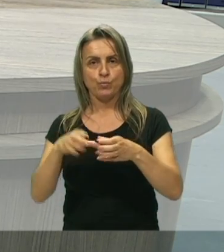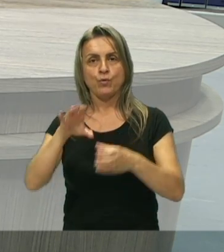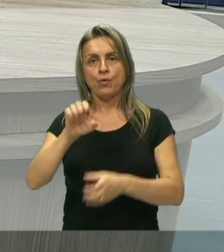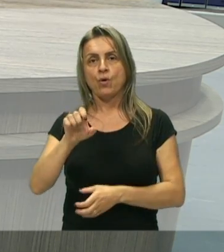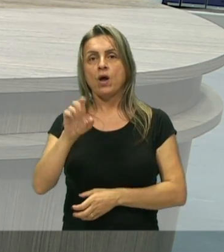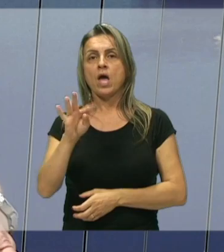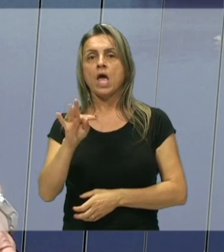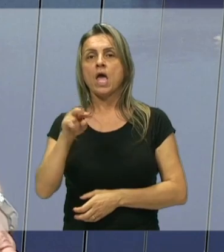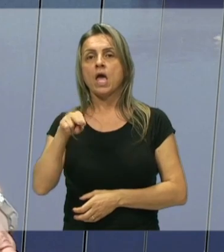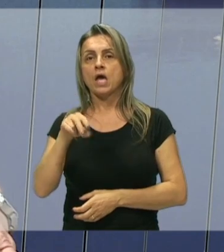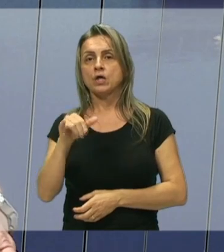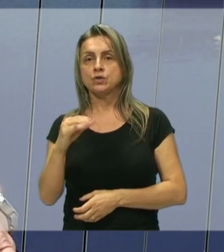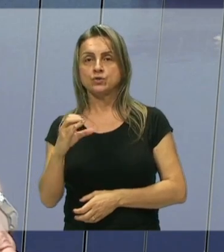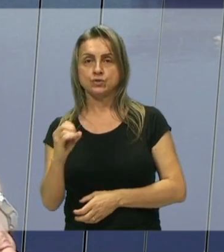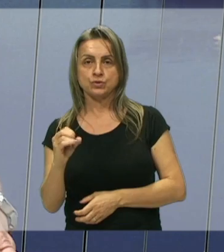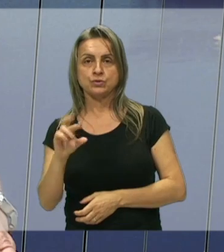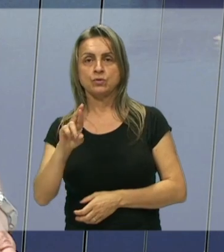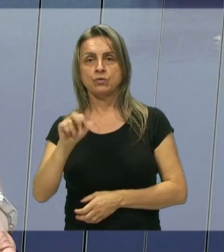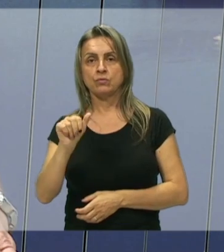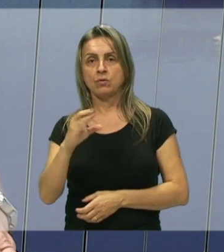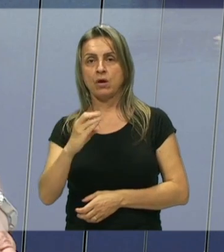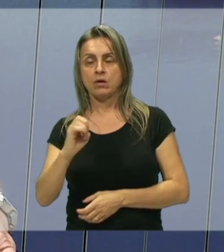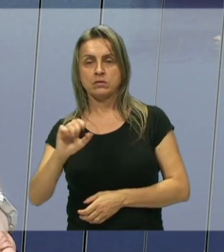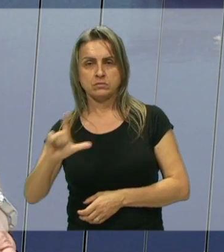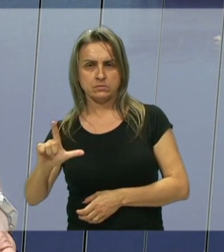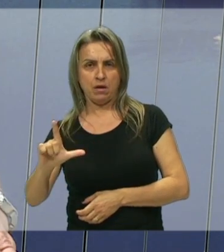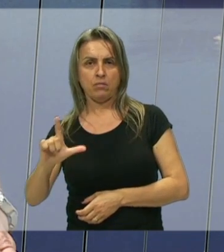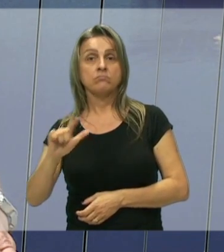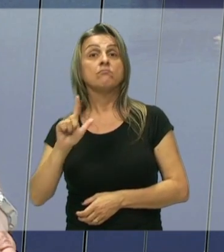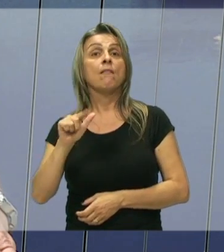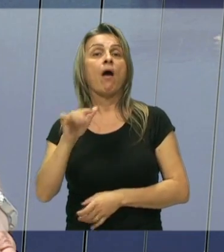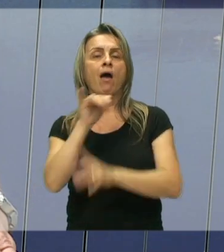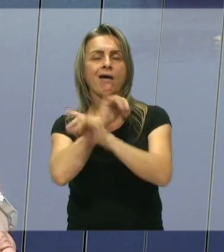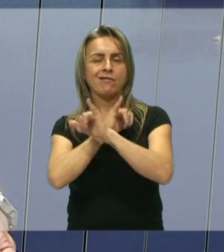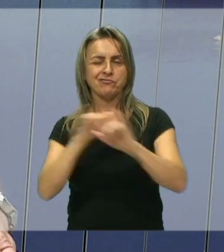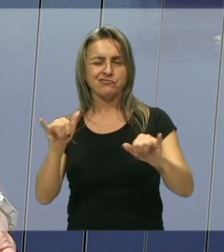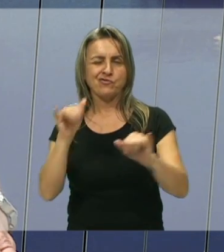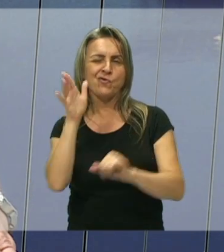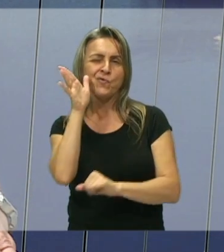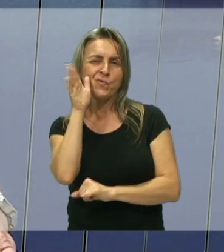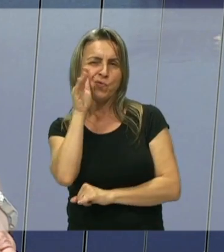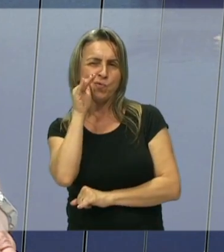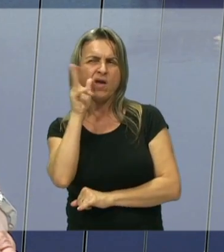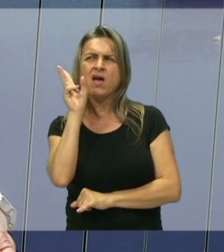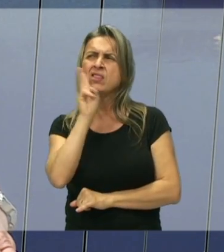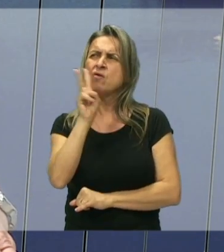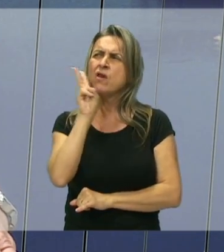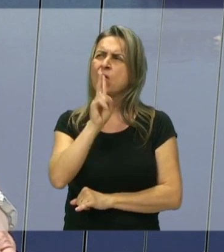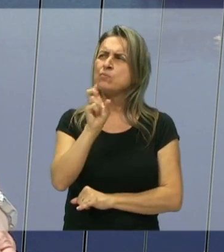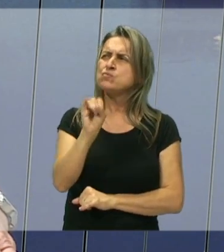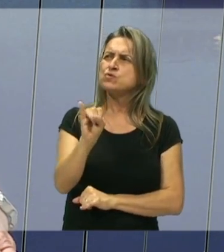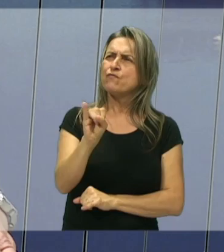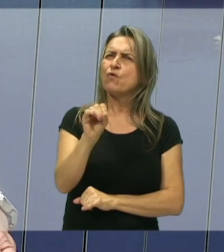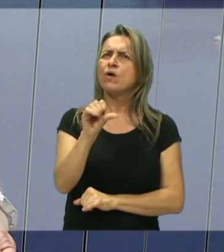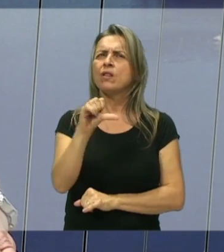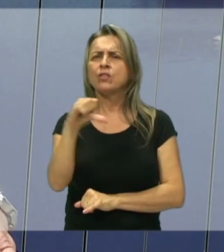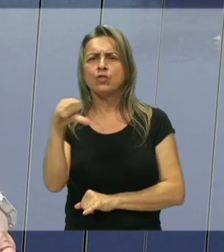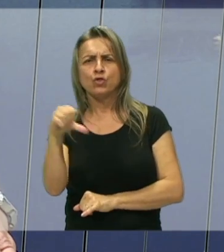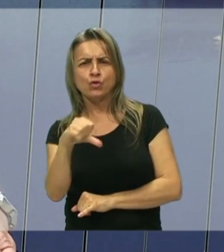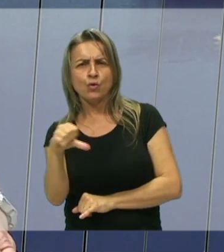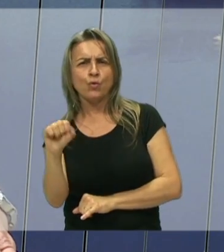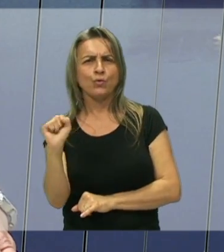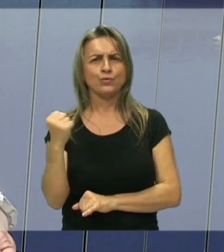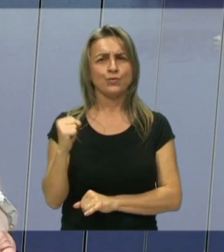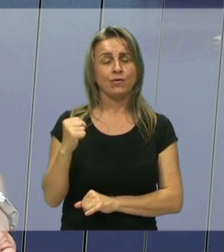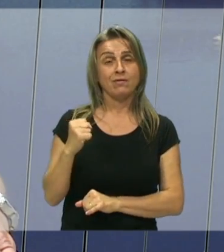vale a pena uma curiosidade. Agora eu não lembro se foi na nona ou na 8ª. Aí a falta que faz o Paulo, um abração pro